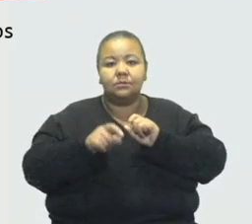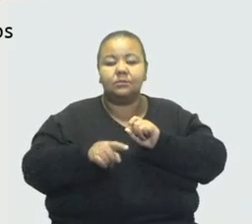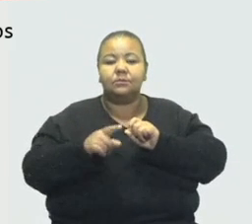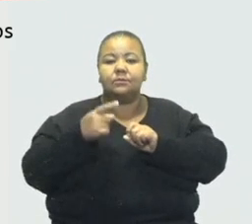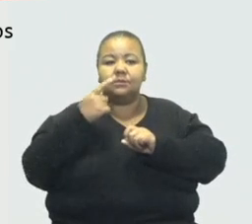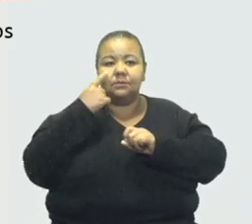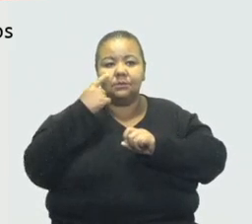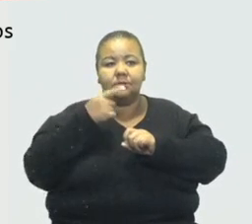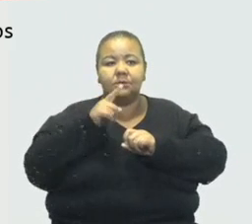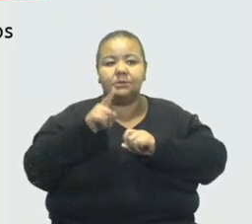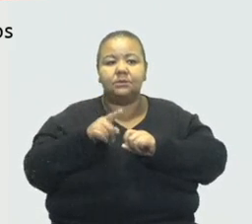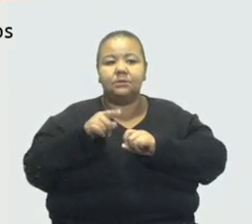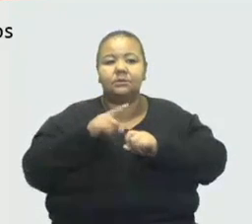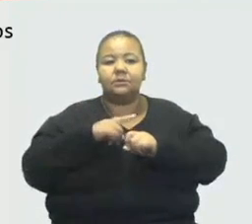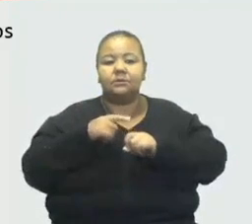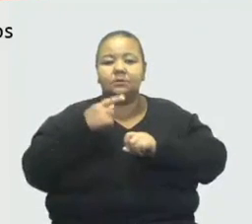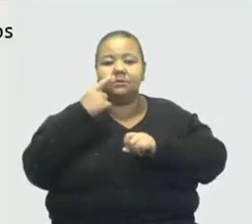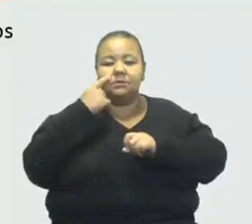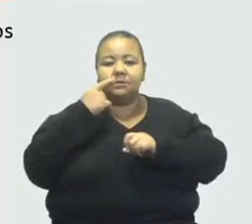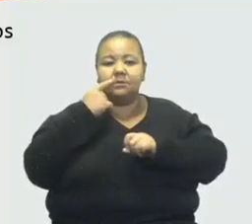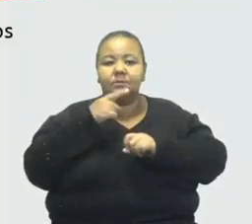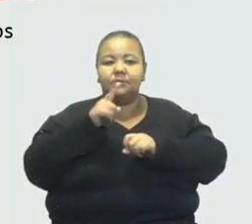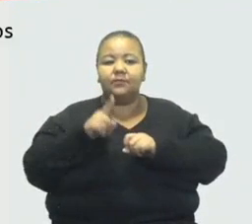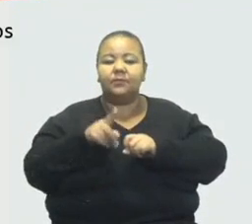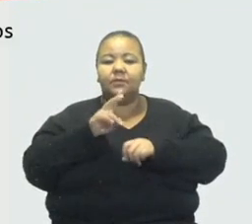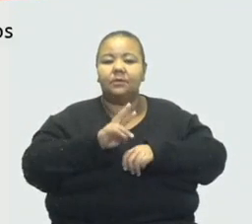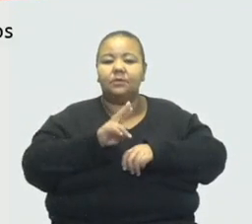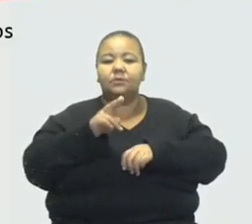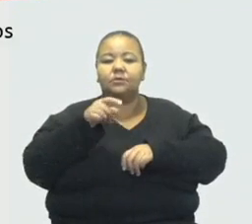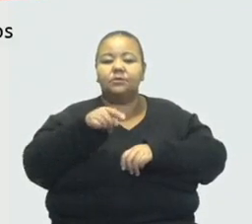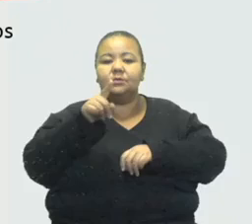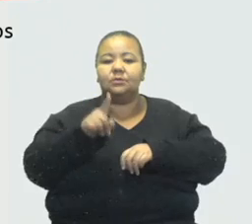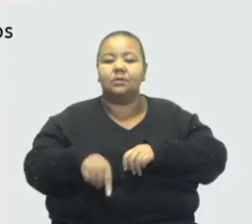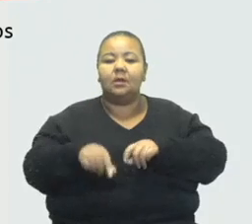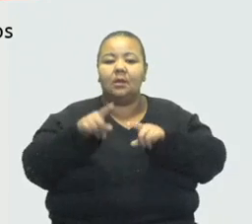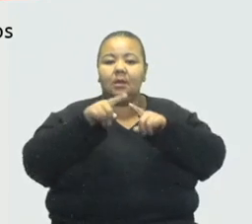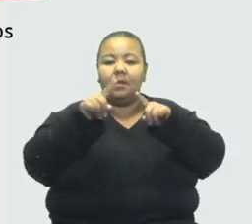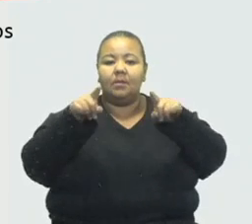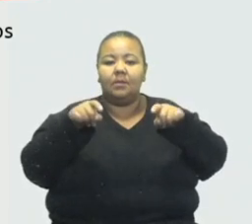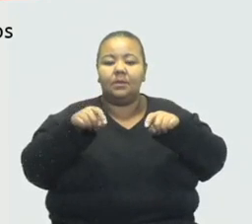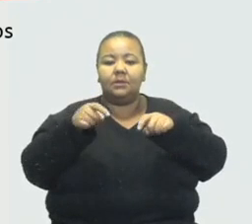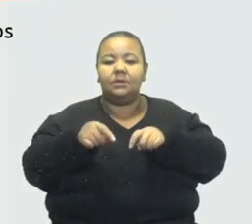Então, aqui ela tem essa comutatividade e ela vai resultar numa matriz